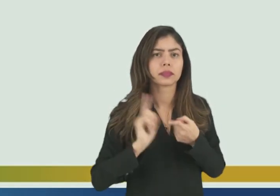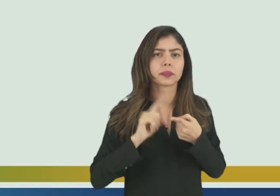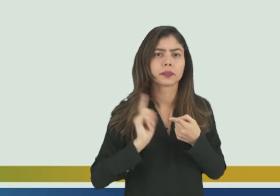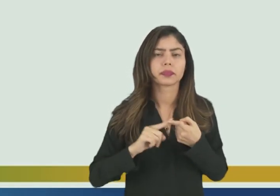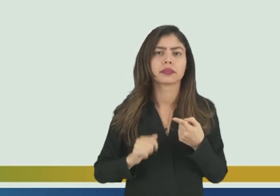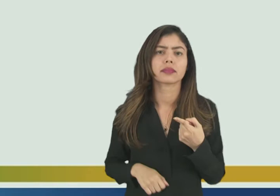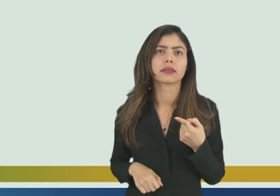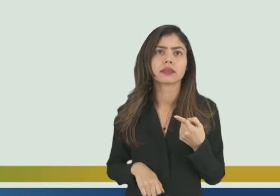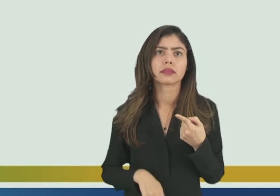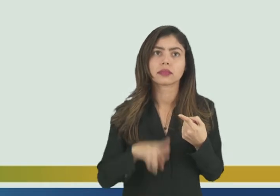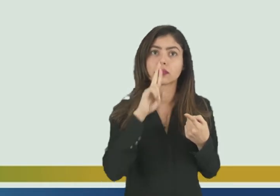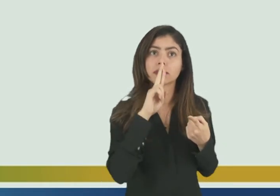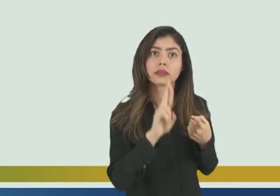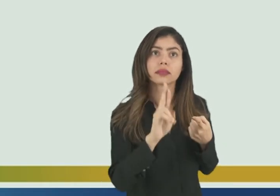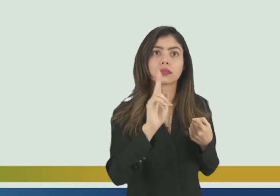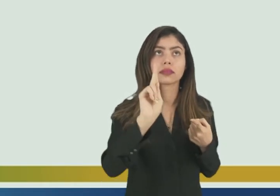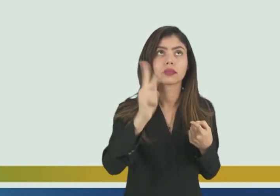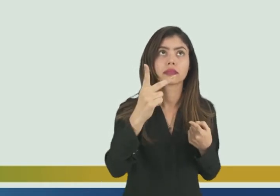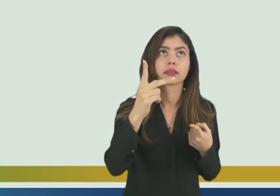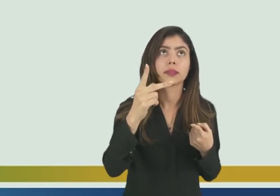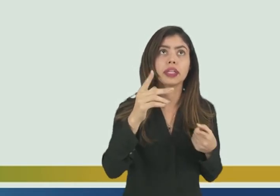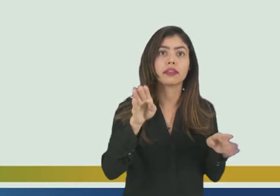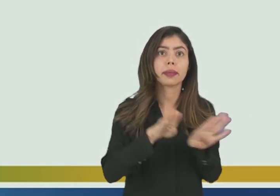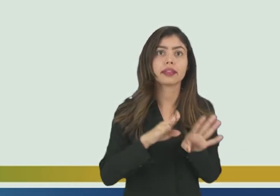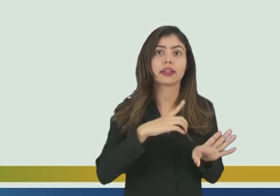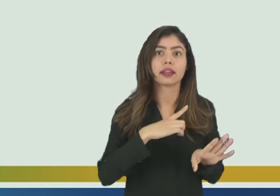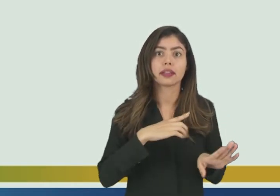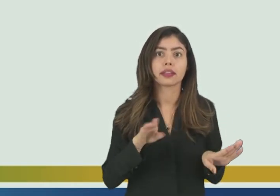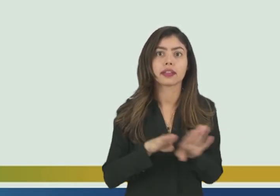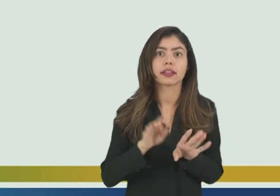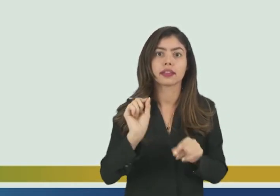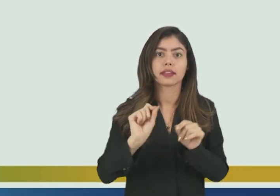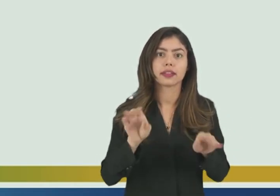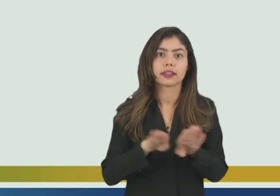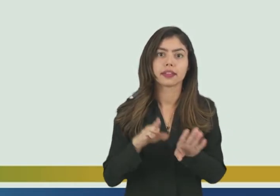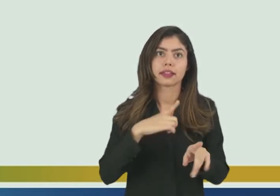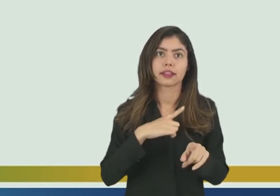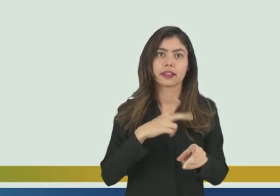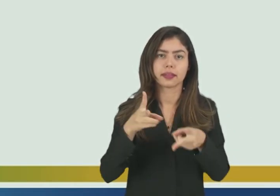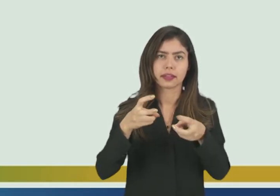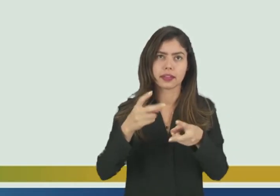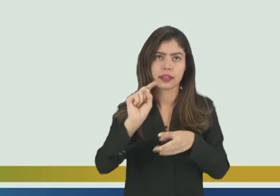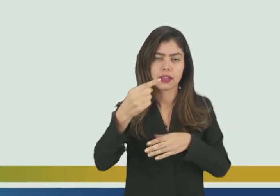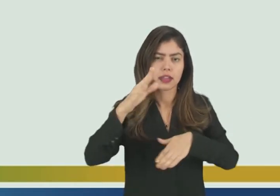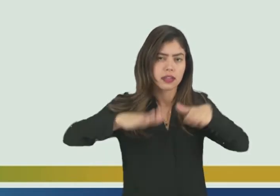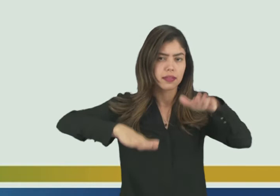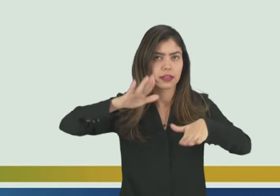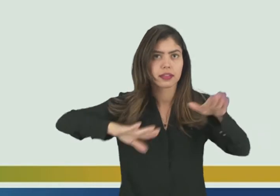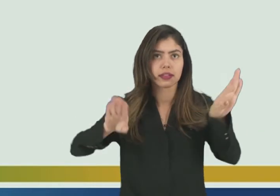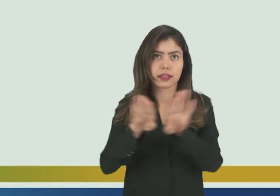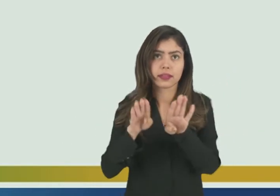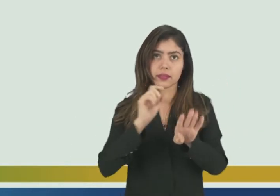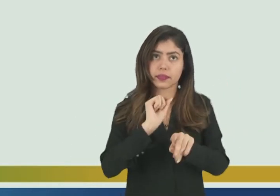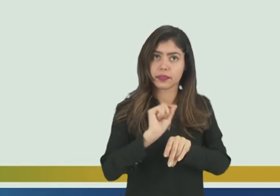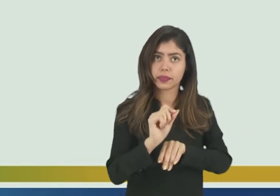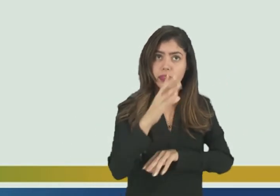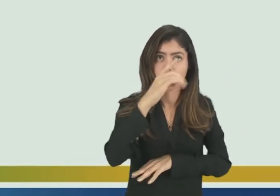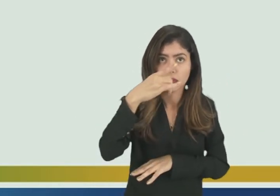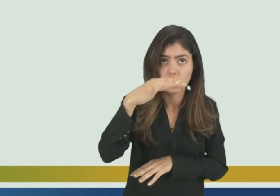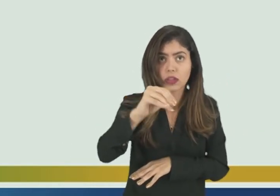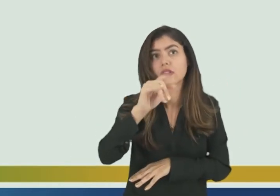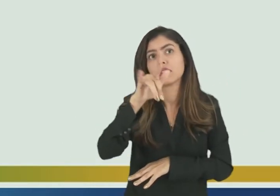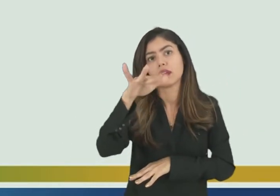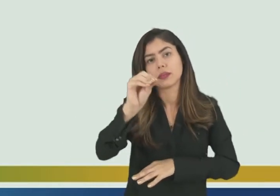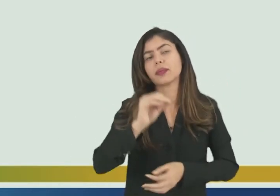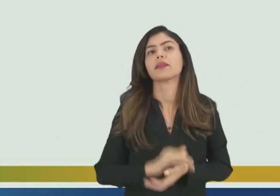então? Calcular a entalpia dos produtos. Perceba ali que nós temos a variação de entalpia do óxido de